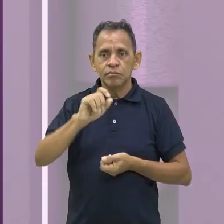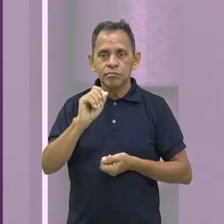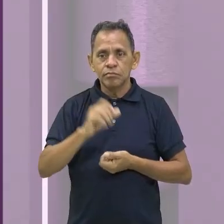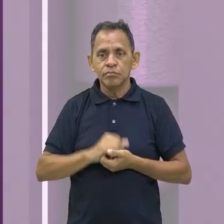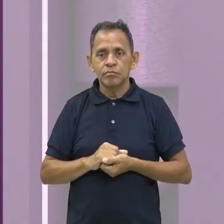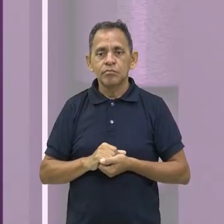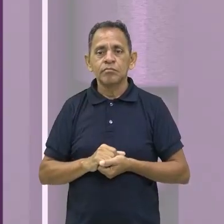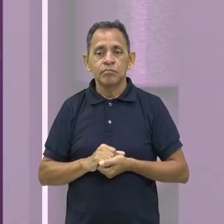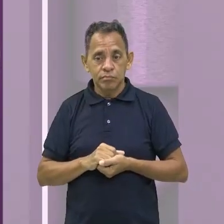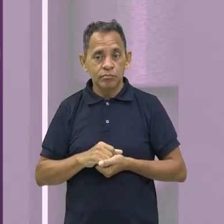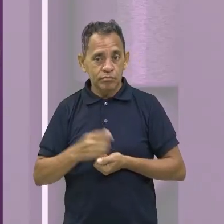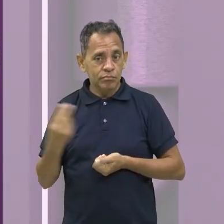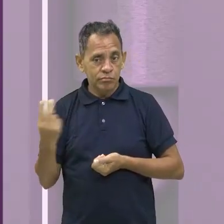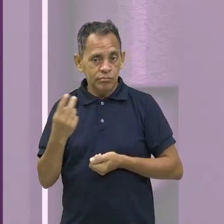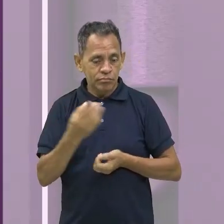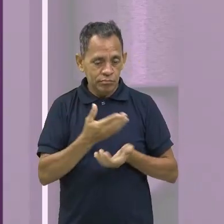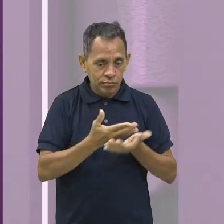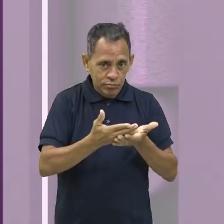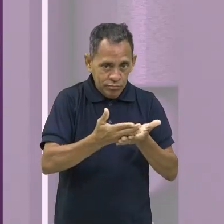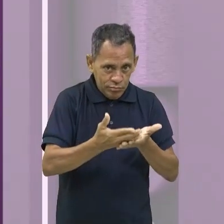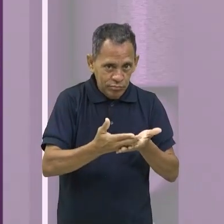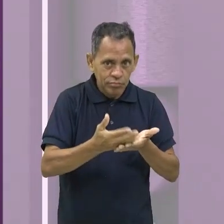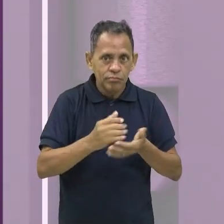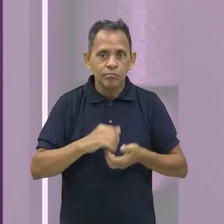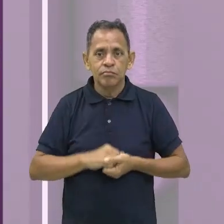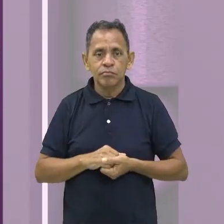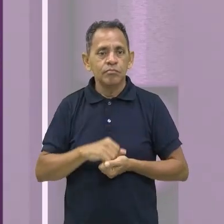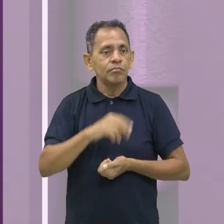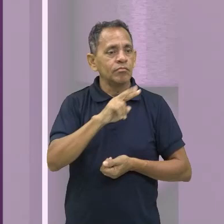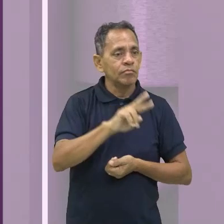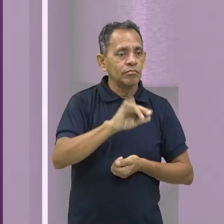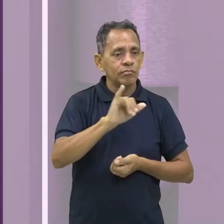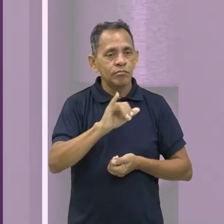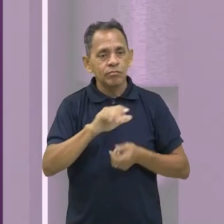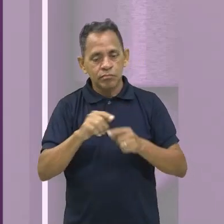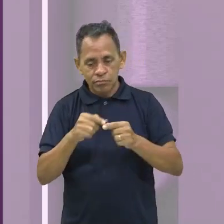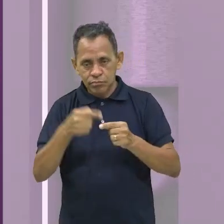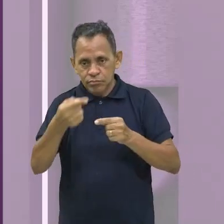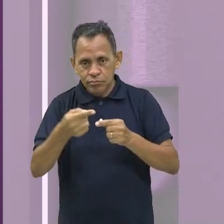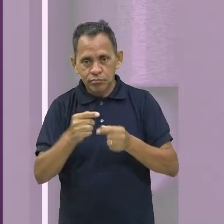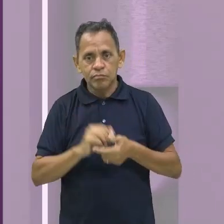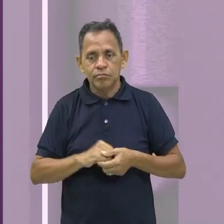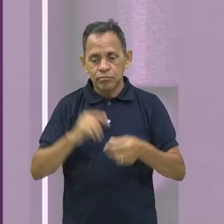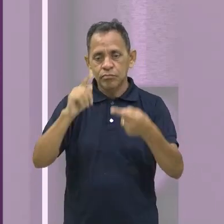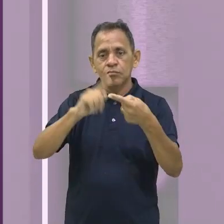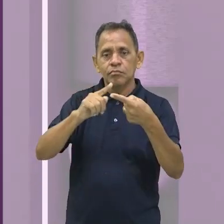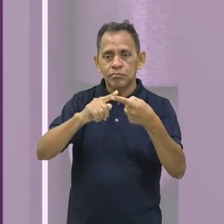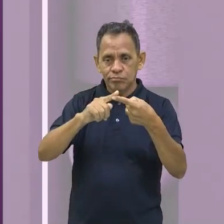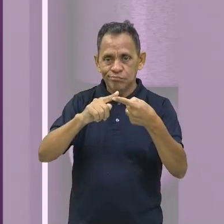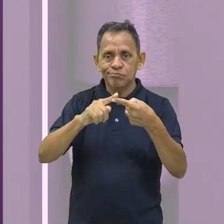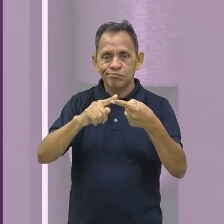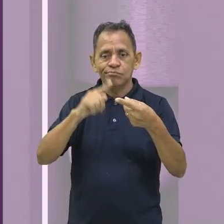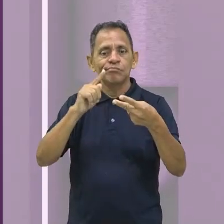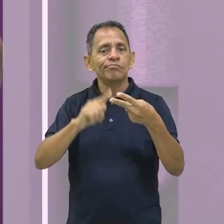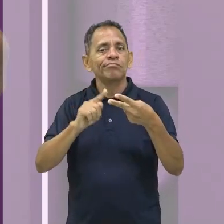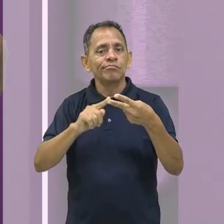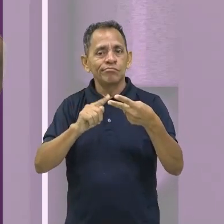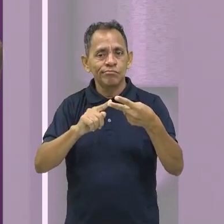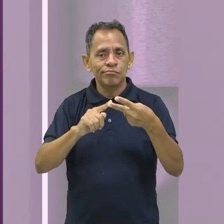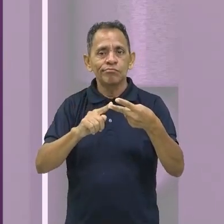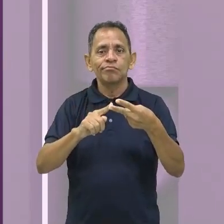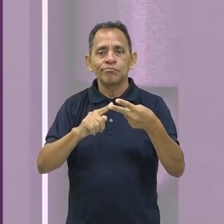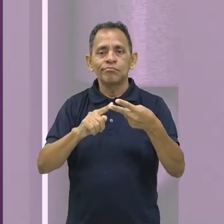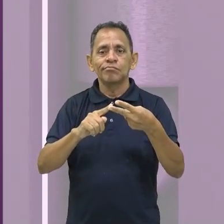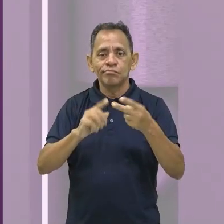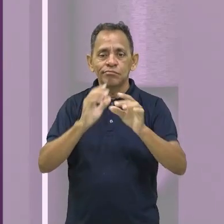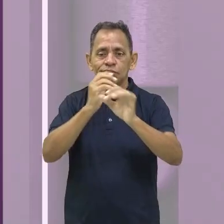pegar o valor inicial, identificar o percentual de aumento e o percentual de desconto, de acordo com o contexto da questão, né? E fazer aí